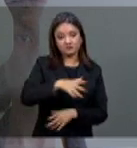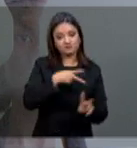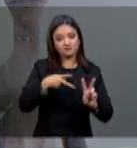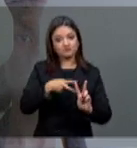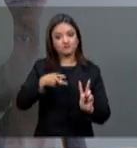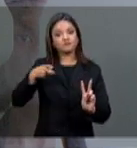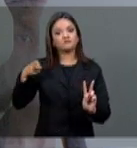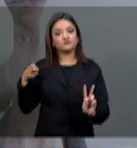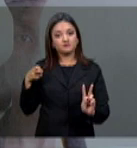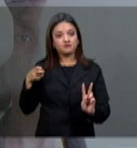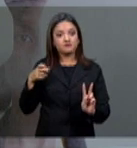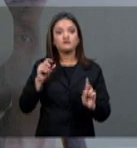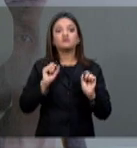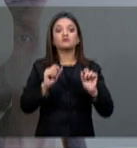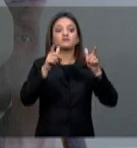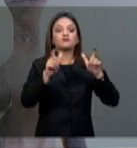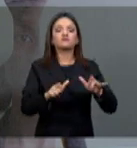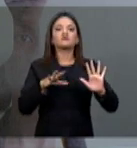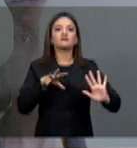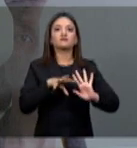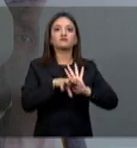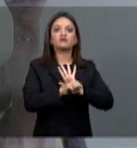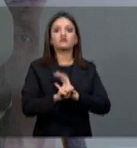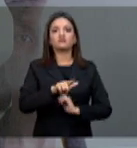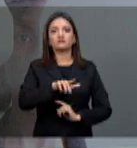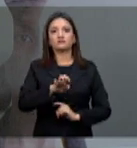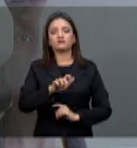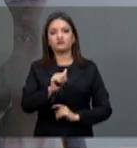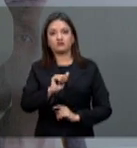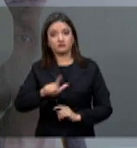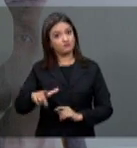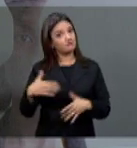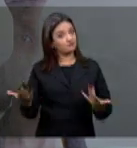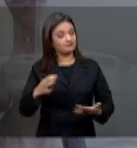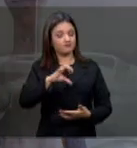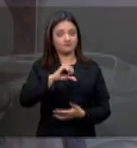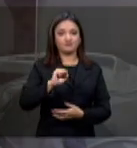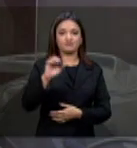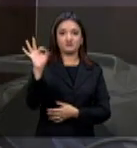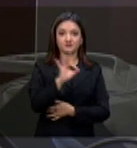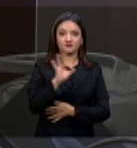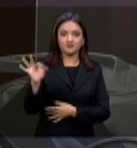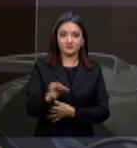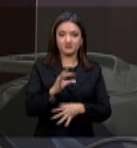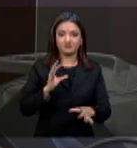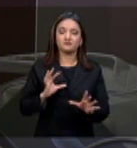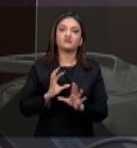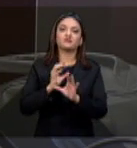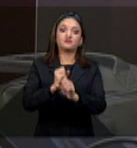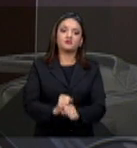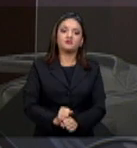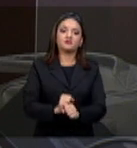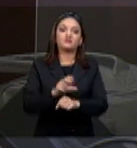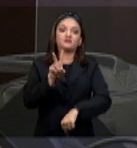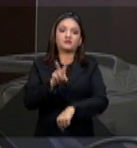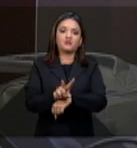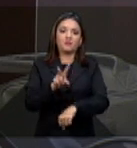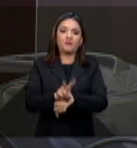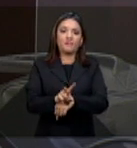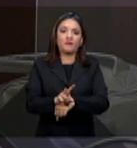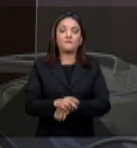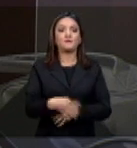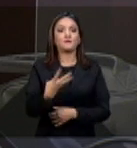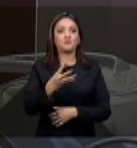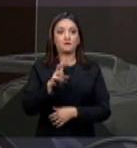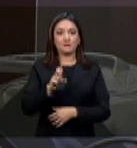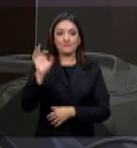disse, ficam na Amazônia Legal. São 98% do total de terras indígenas demarcadas. E que